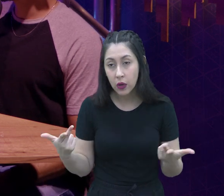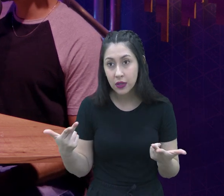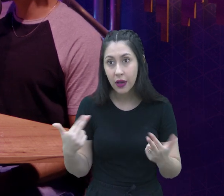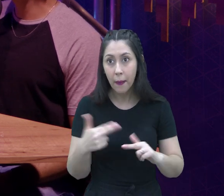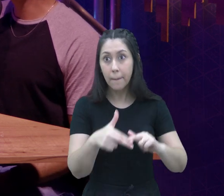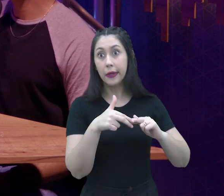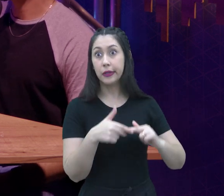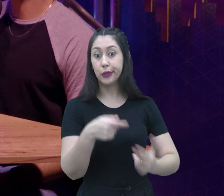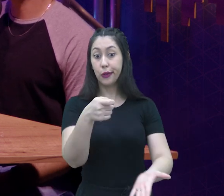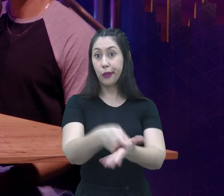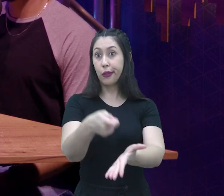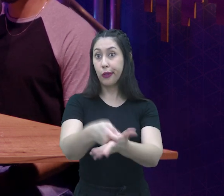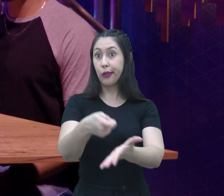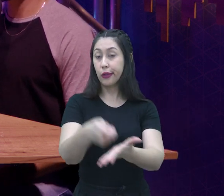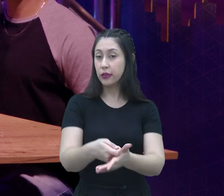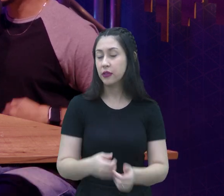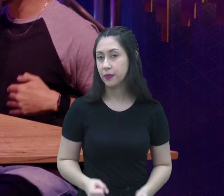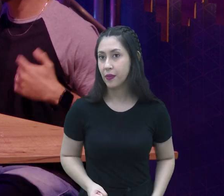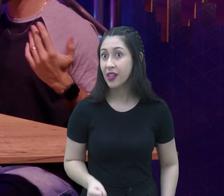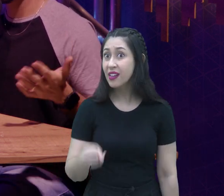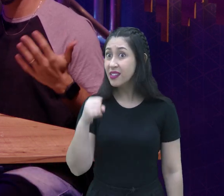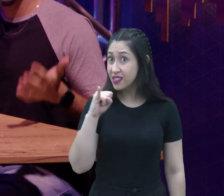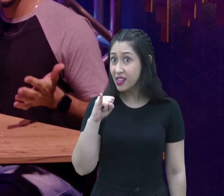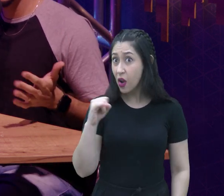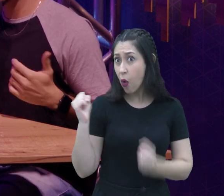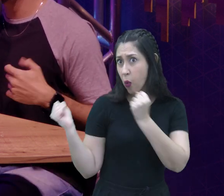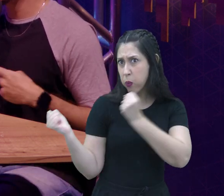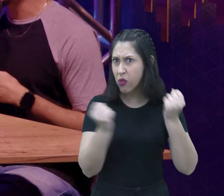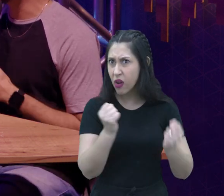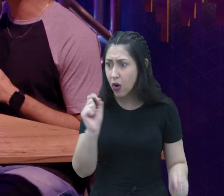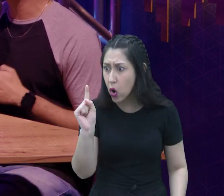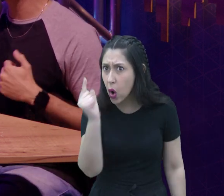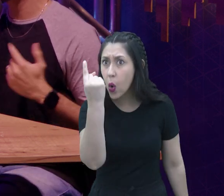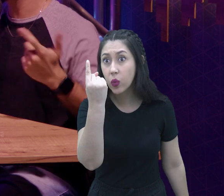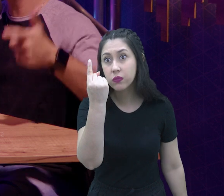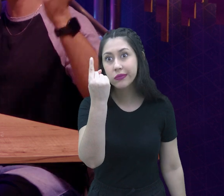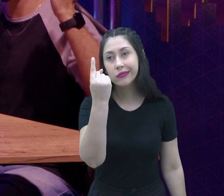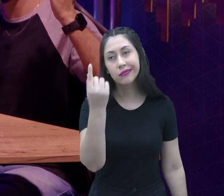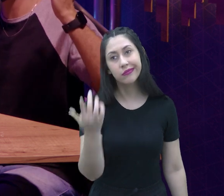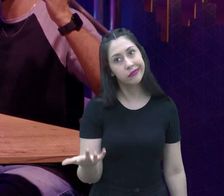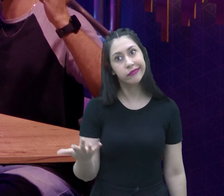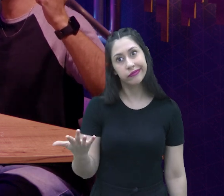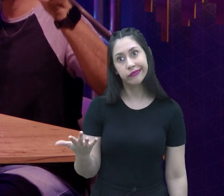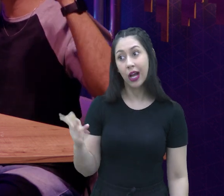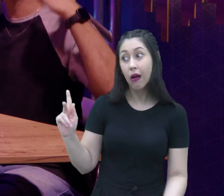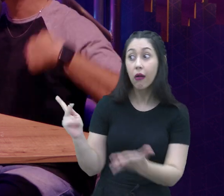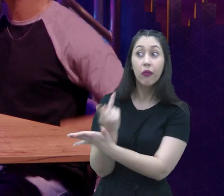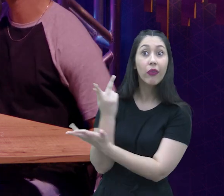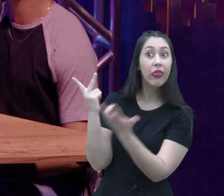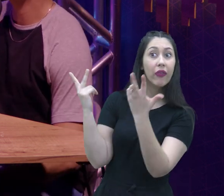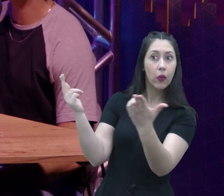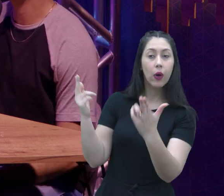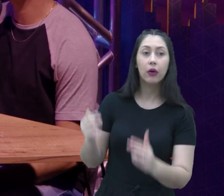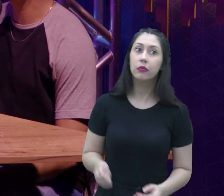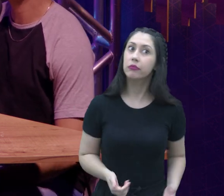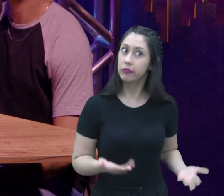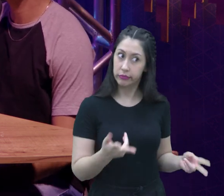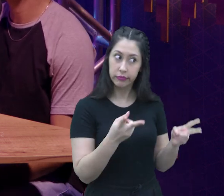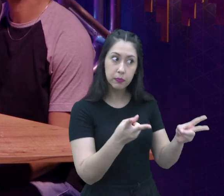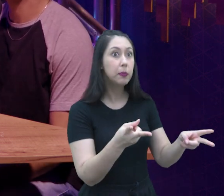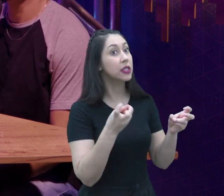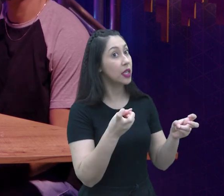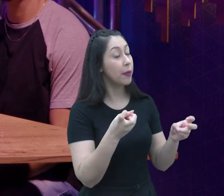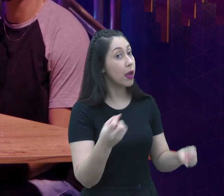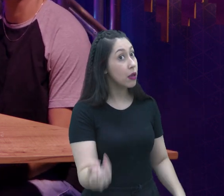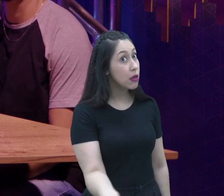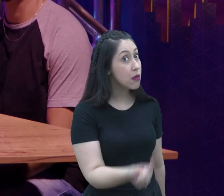uma ditadura. Então, quando não tem os 3 poderes, é exatamente o que acontece em One Piece que acontece. Tá vendo só,